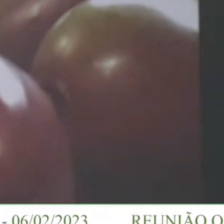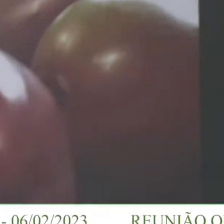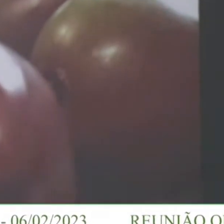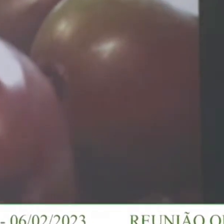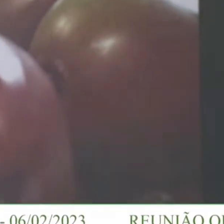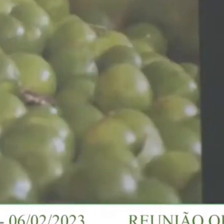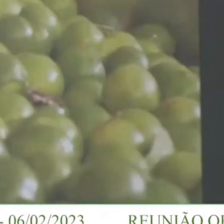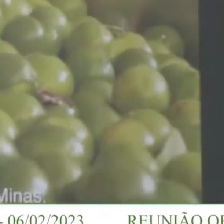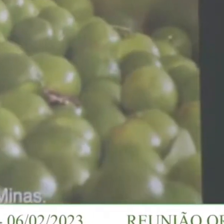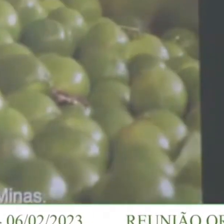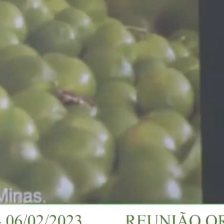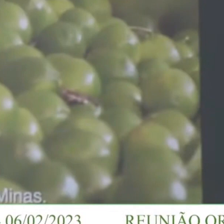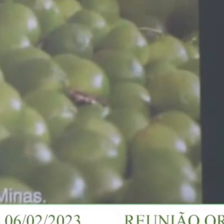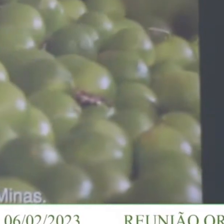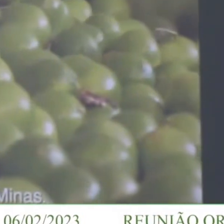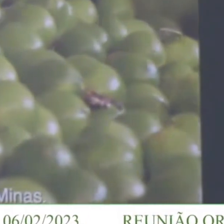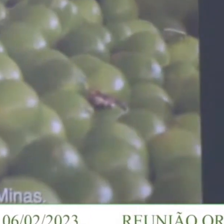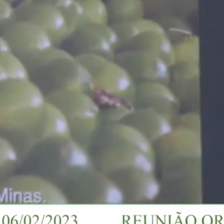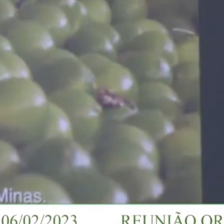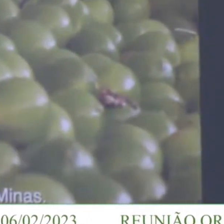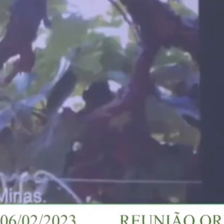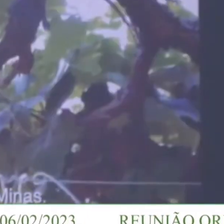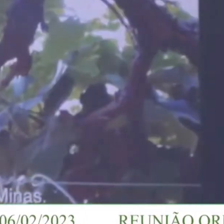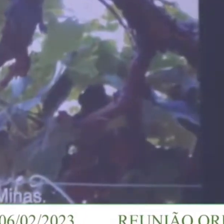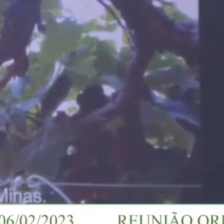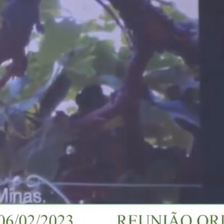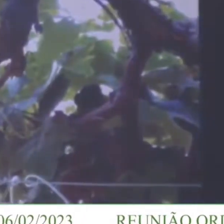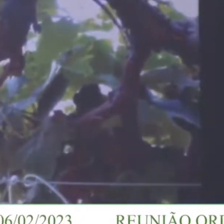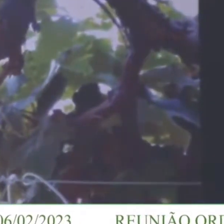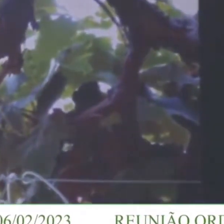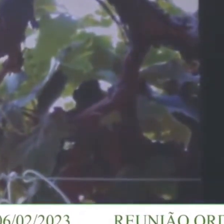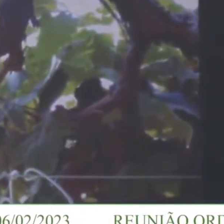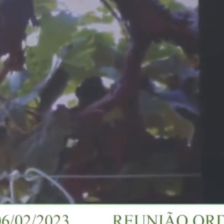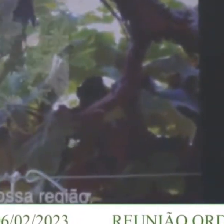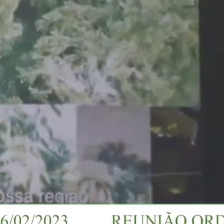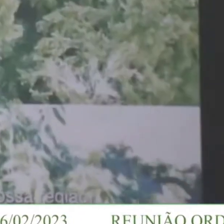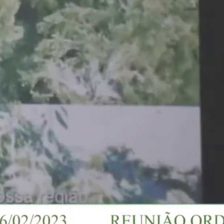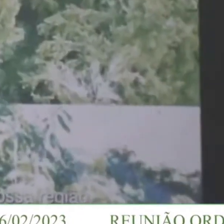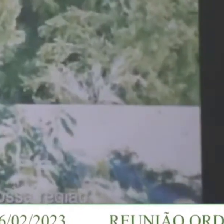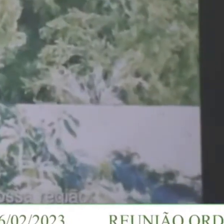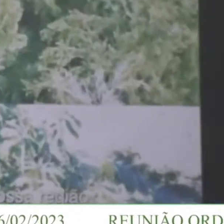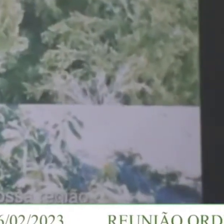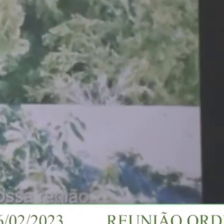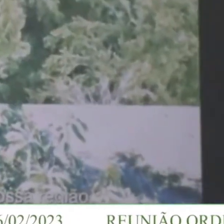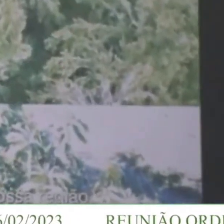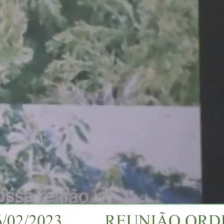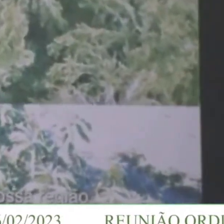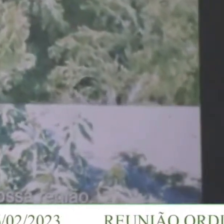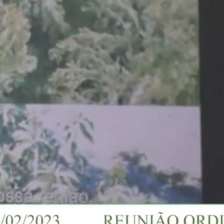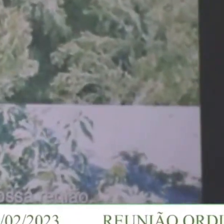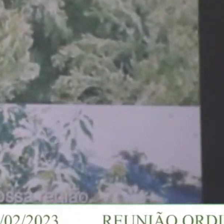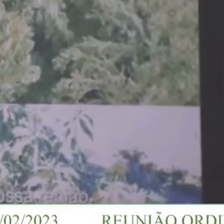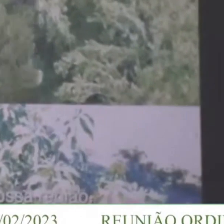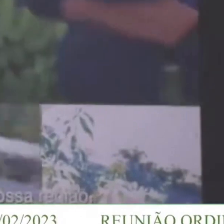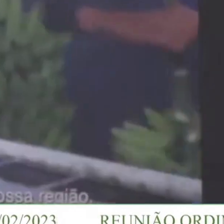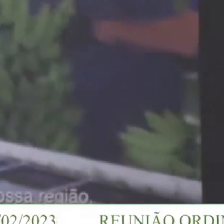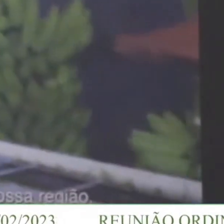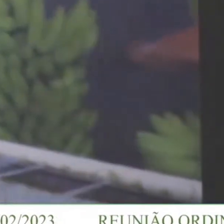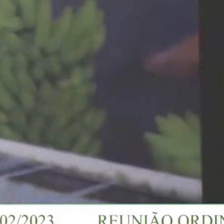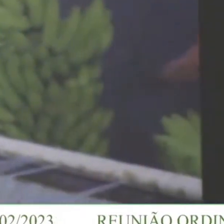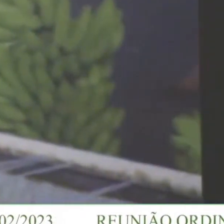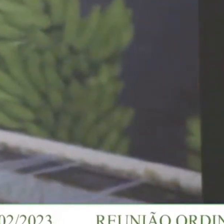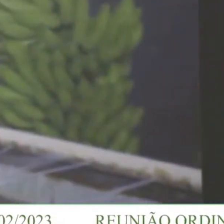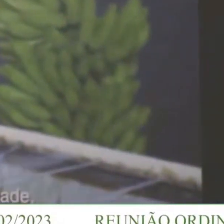O mundo já reconhece o potencial produtivo do norte de Minas. E isso vem dos diferenciais únicos da nossa